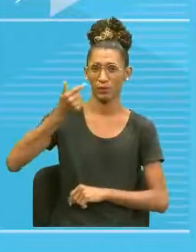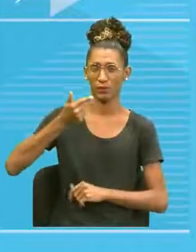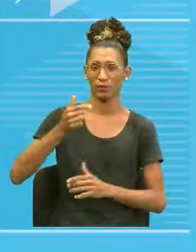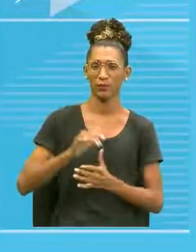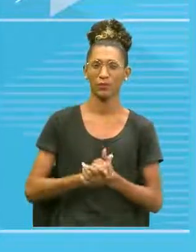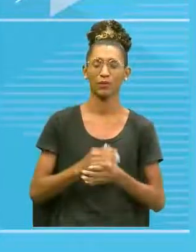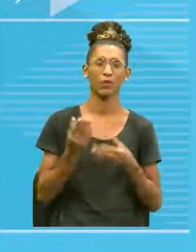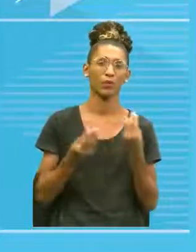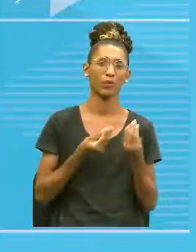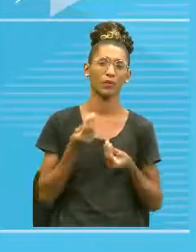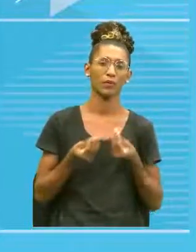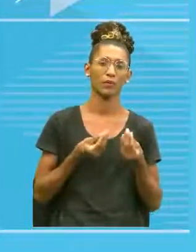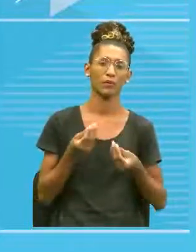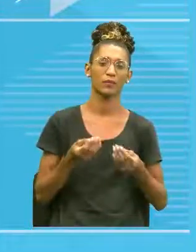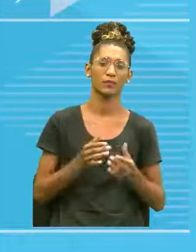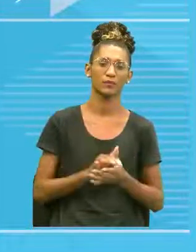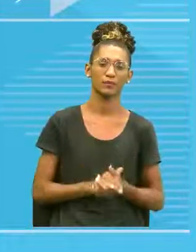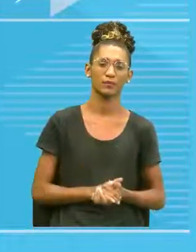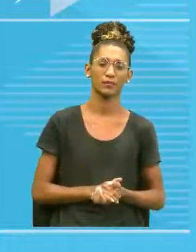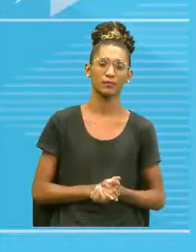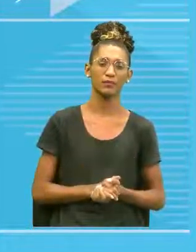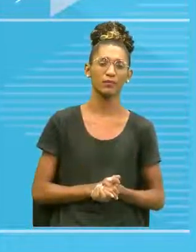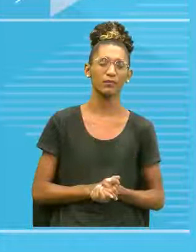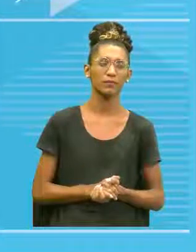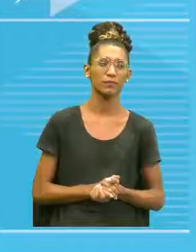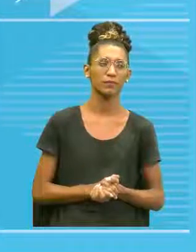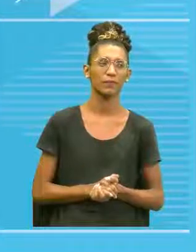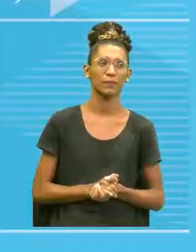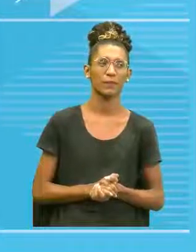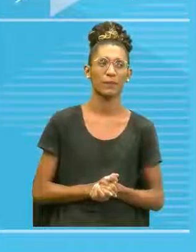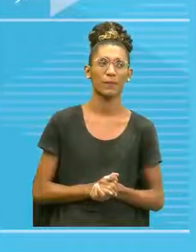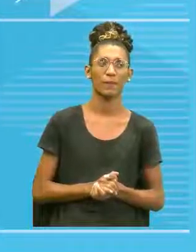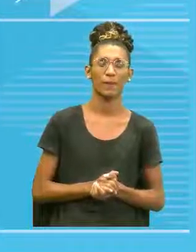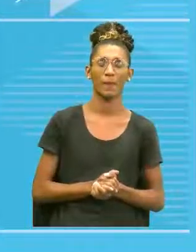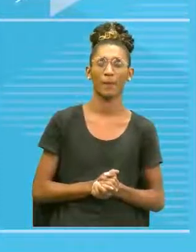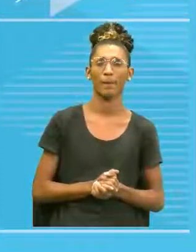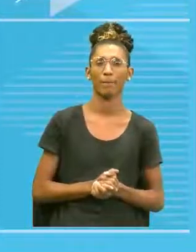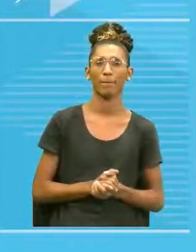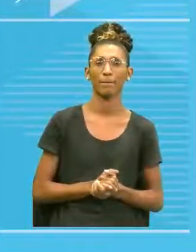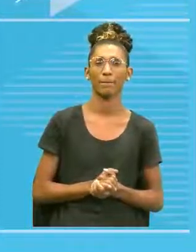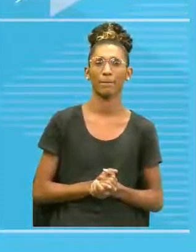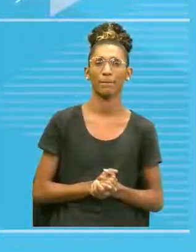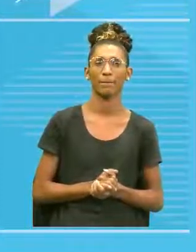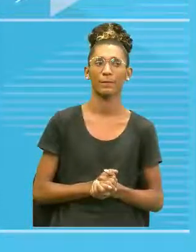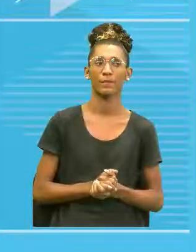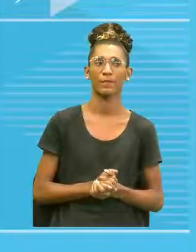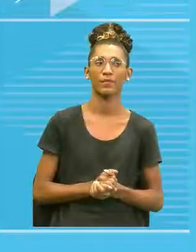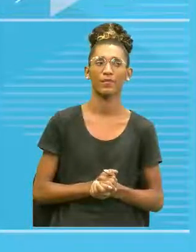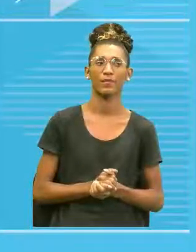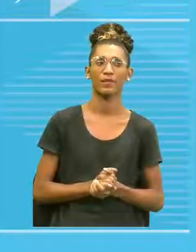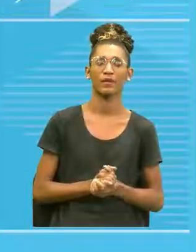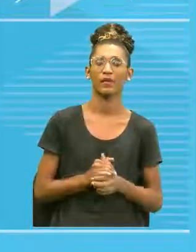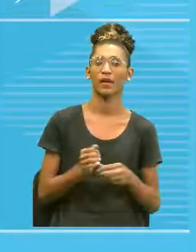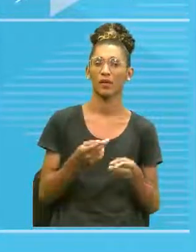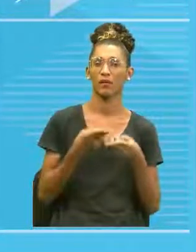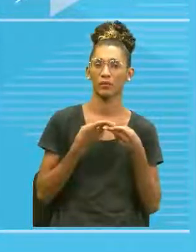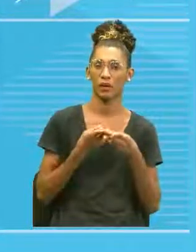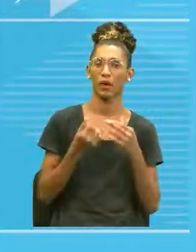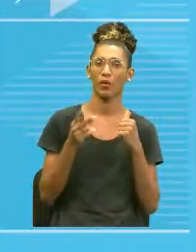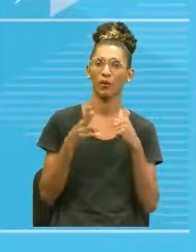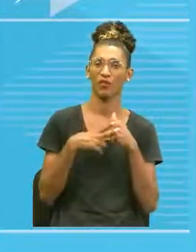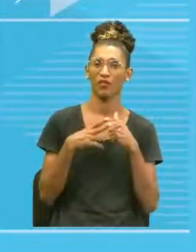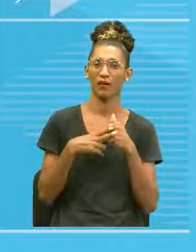qual é o segundo passo é a gente a usar o verbo